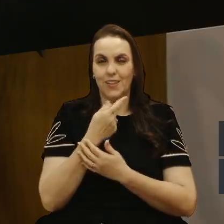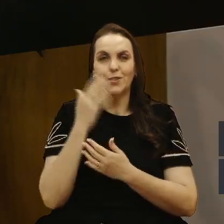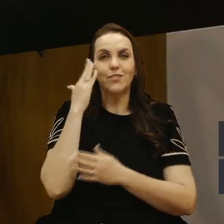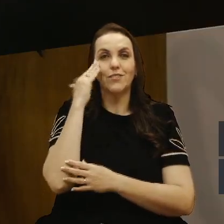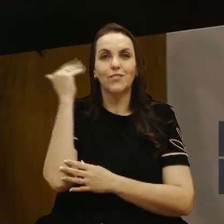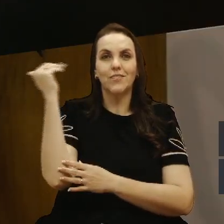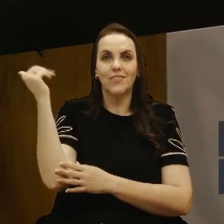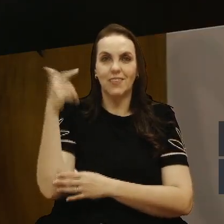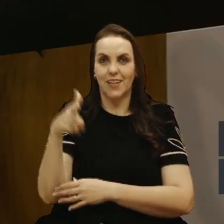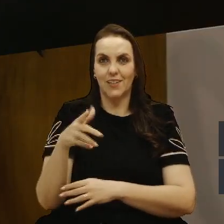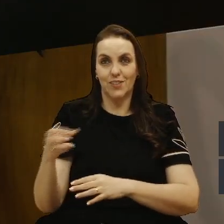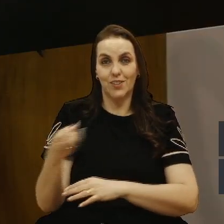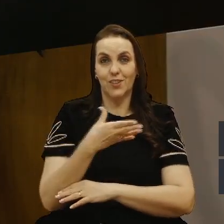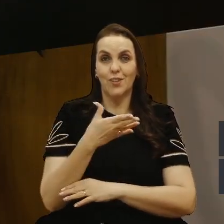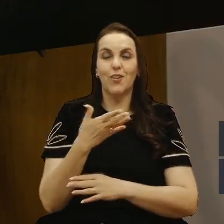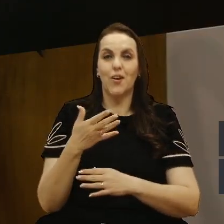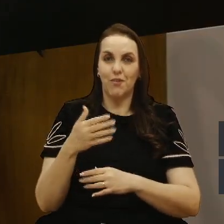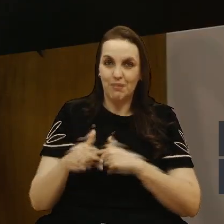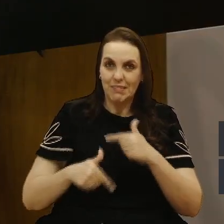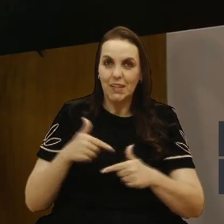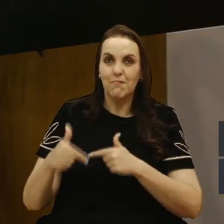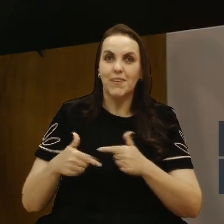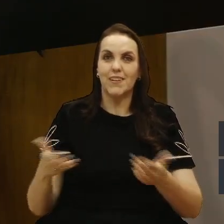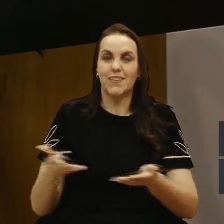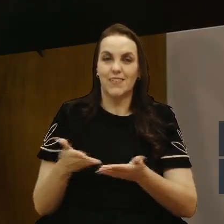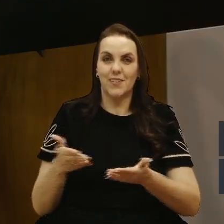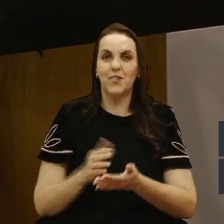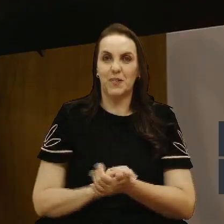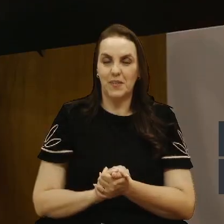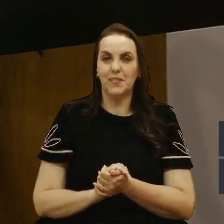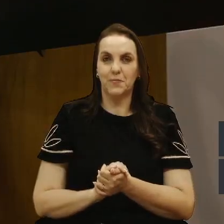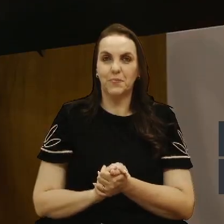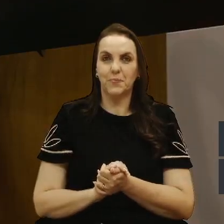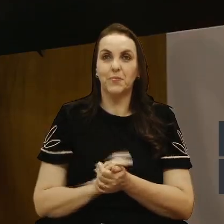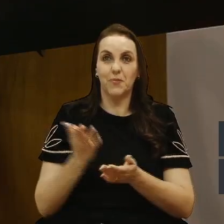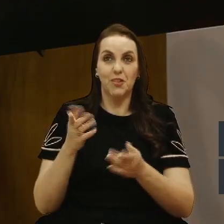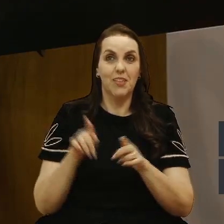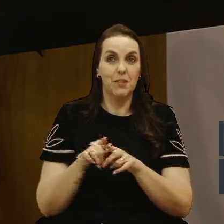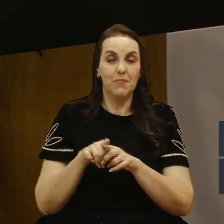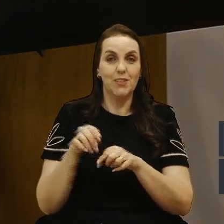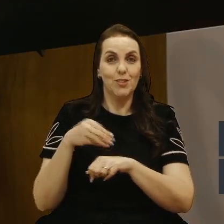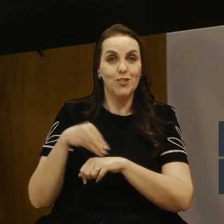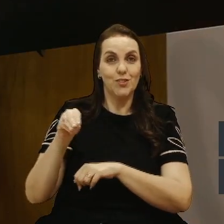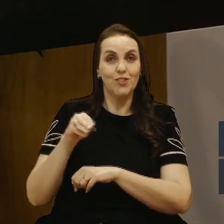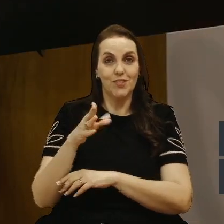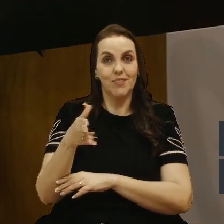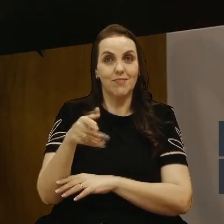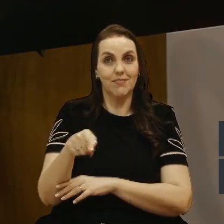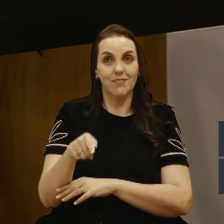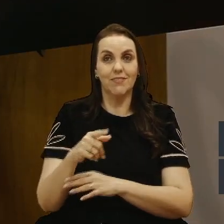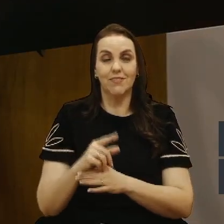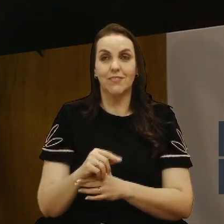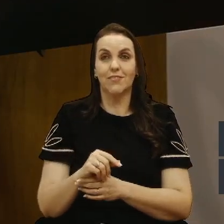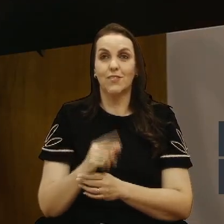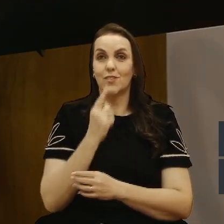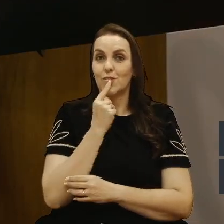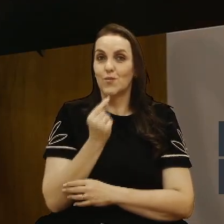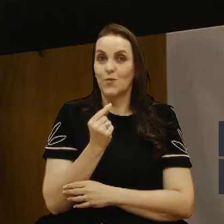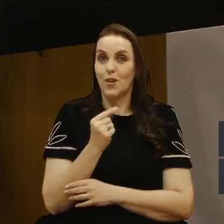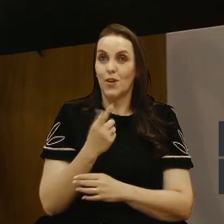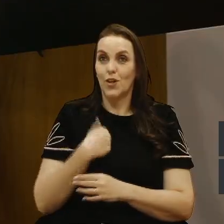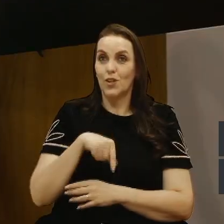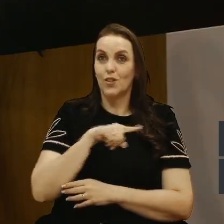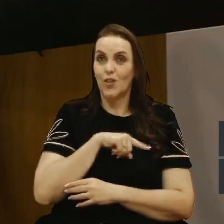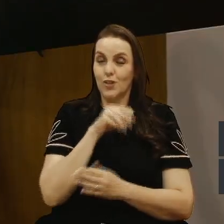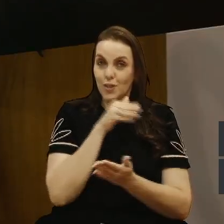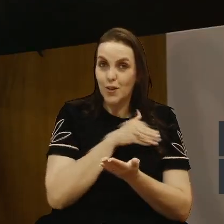sucesso nessa nova empreitada aí. E já passa as recomendações aí para o doutor João aí sobre a nossa frente parlamentar, que nós estávamos iniciando